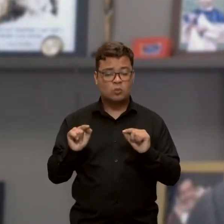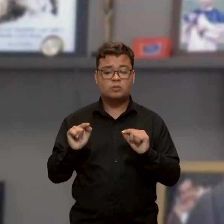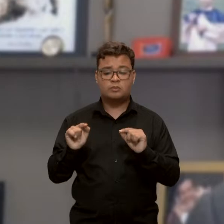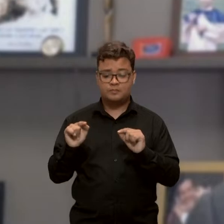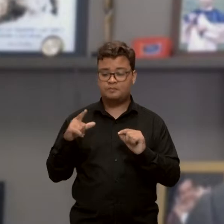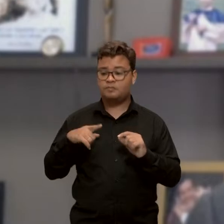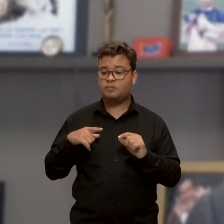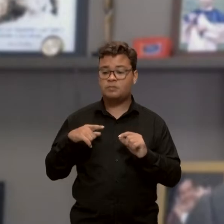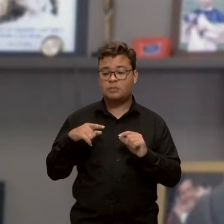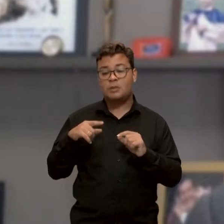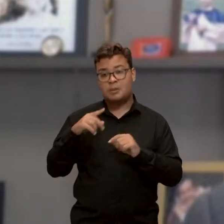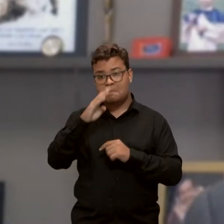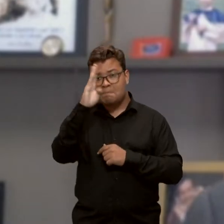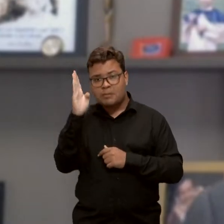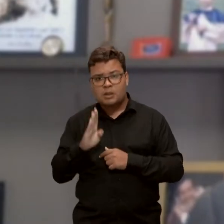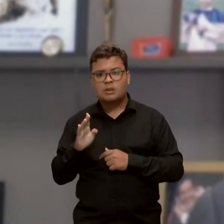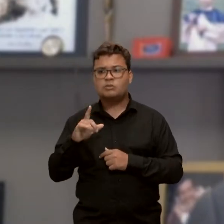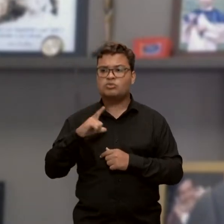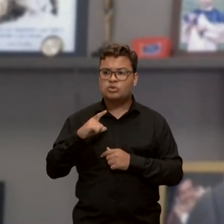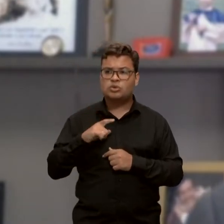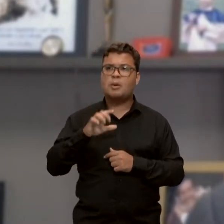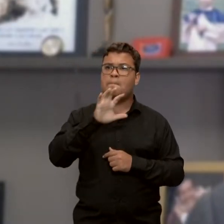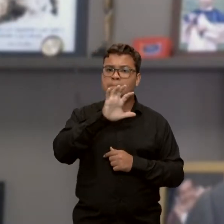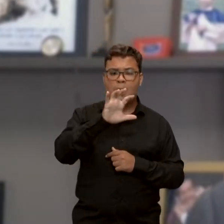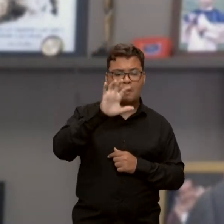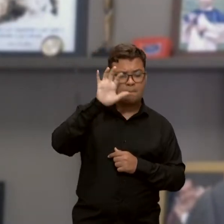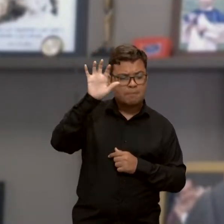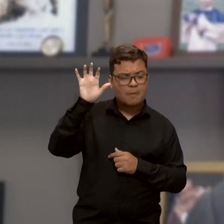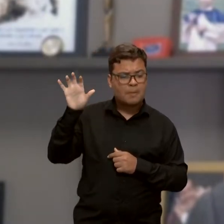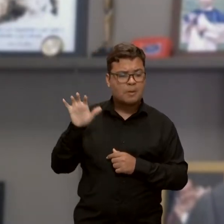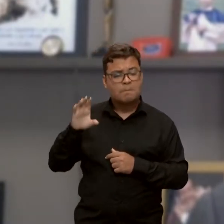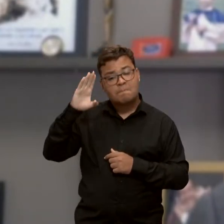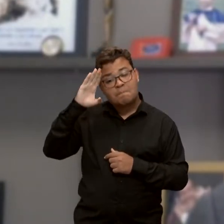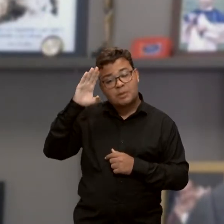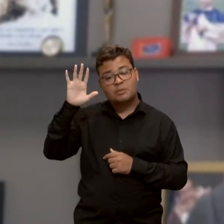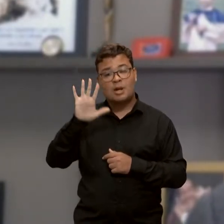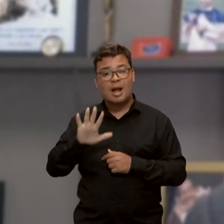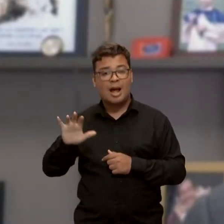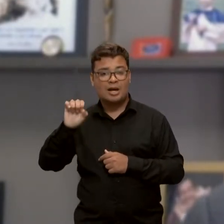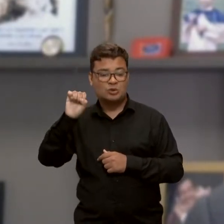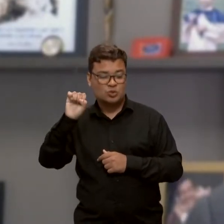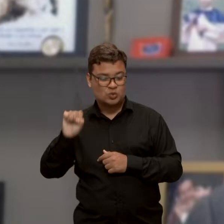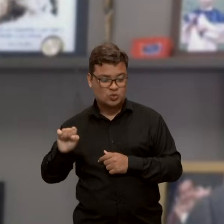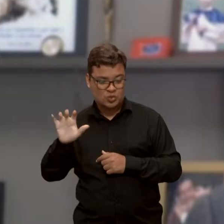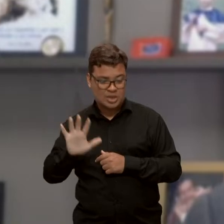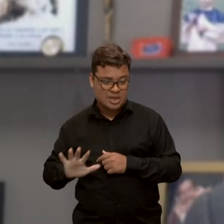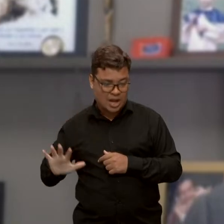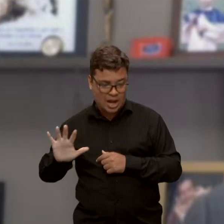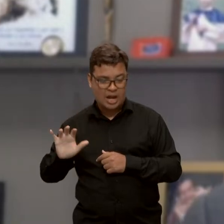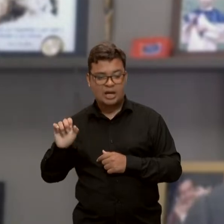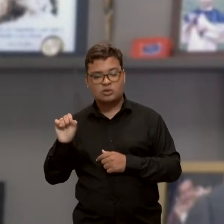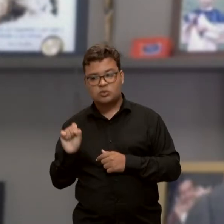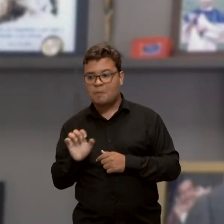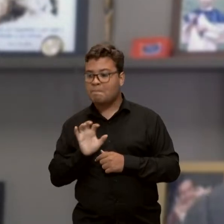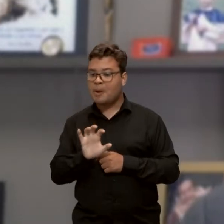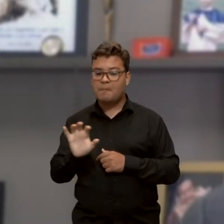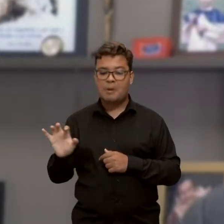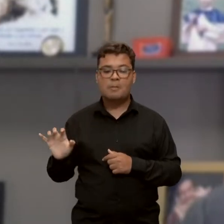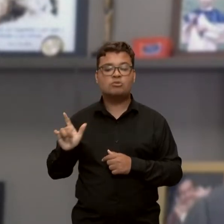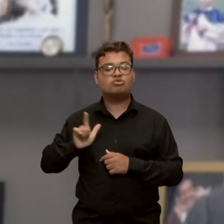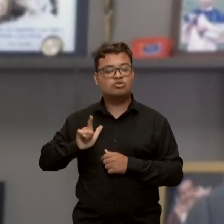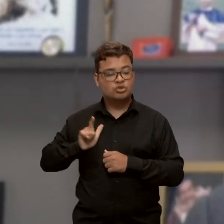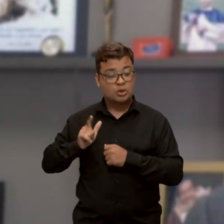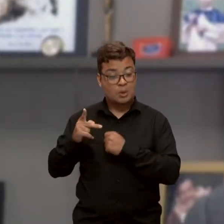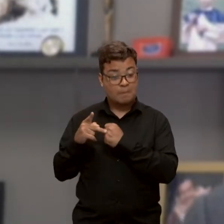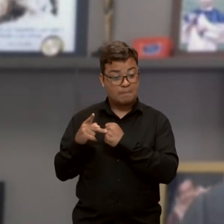determinadas regiões do país, especialmente no Sudeste e também no Sul, uma